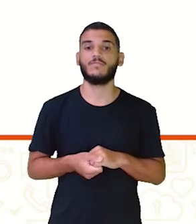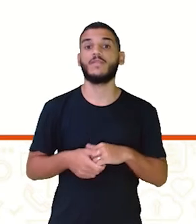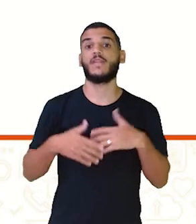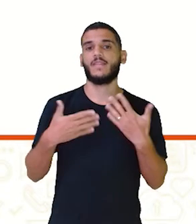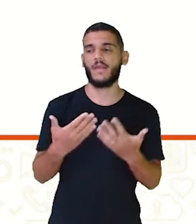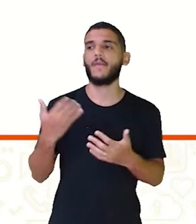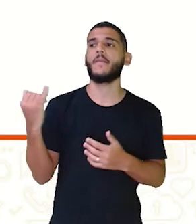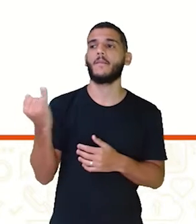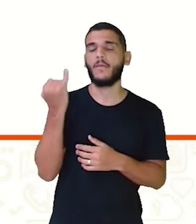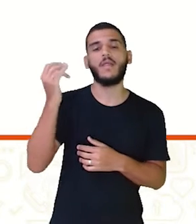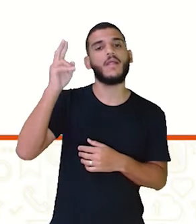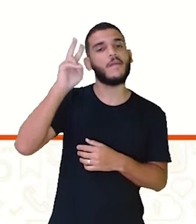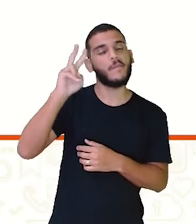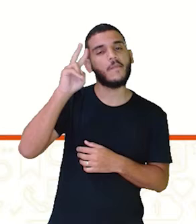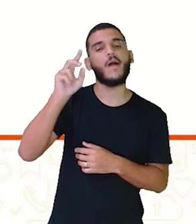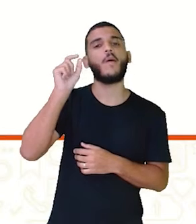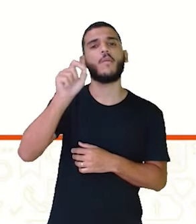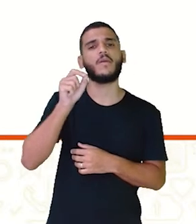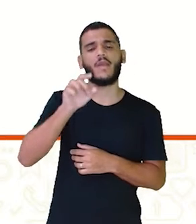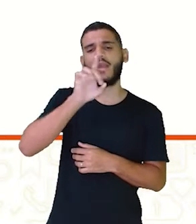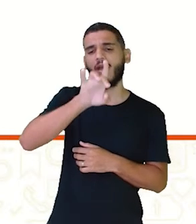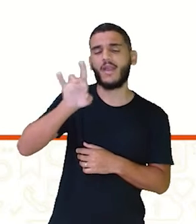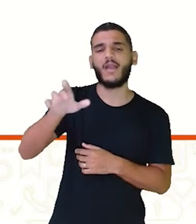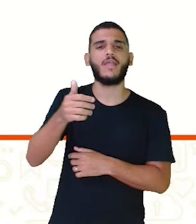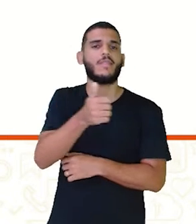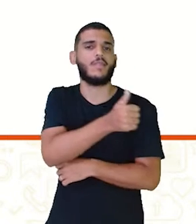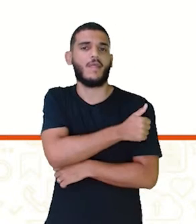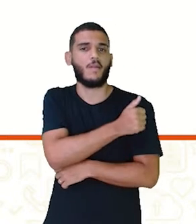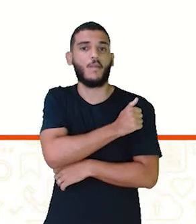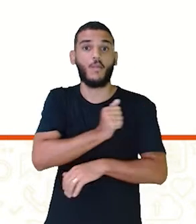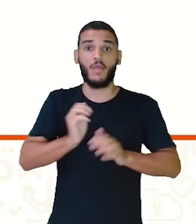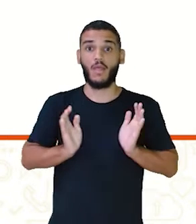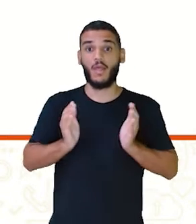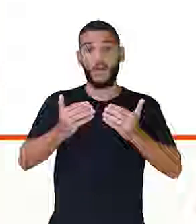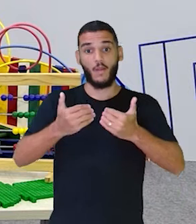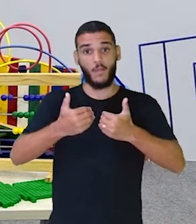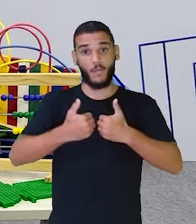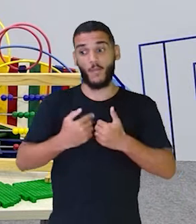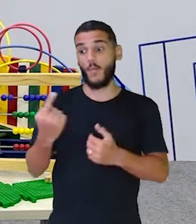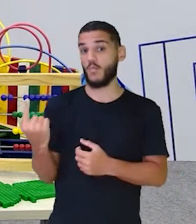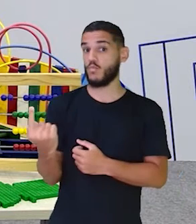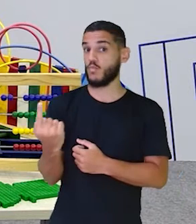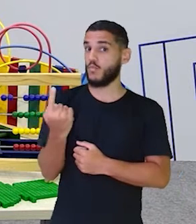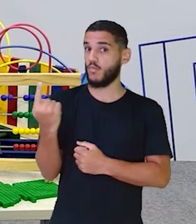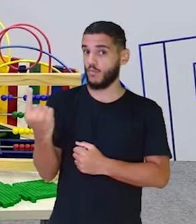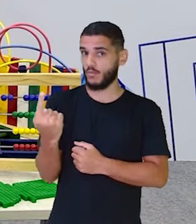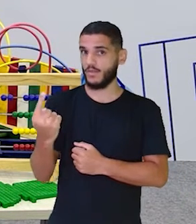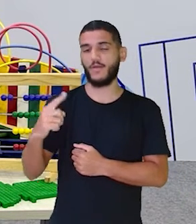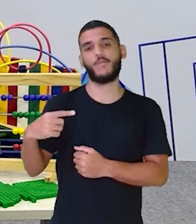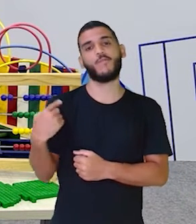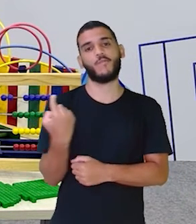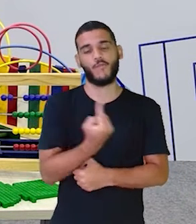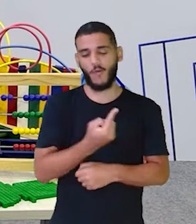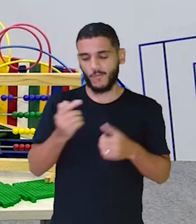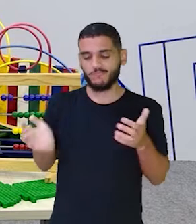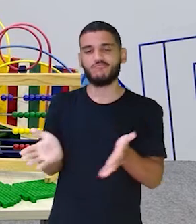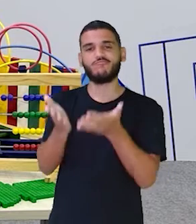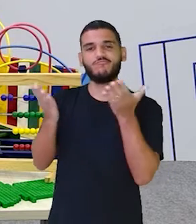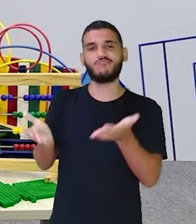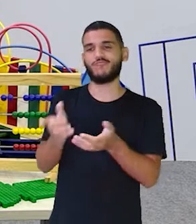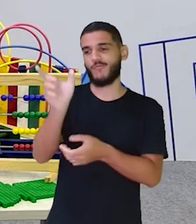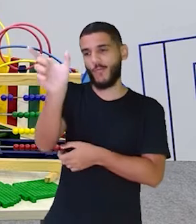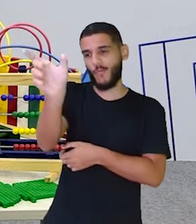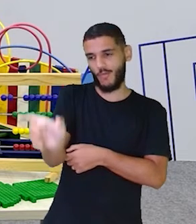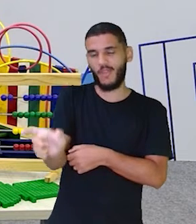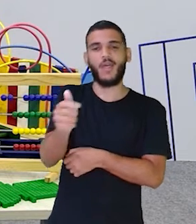importante lembrar que cada estudante com autismo é único. Então, vamos estimular esse estudante